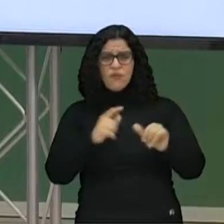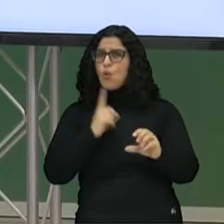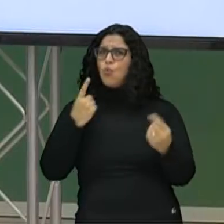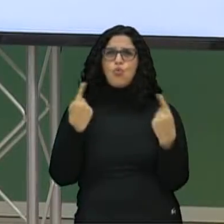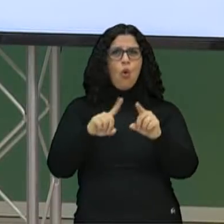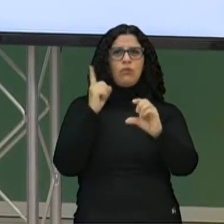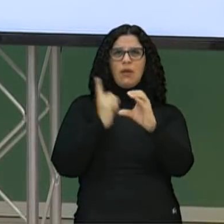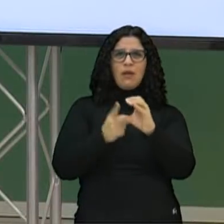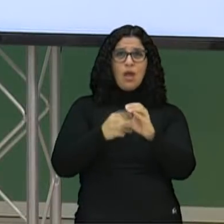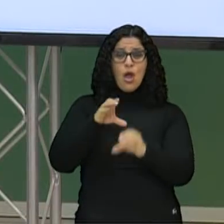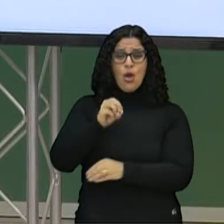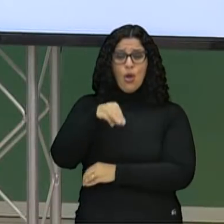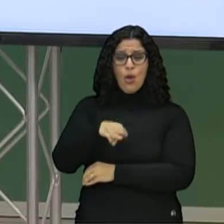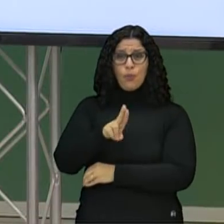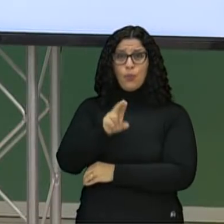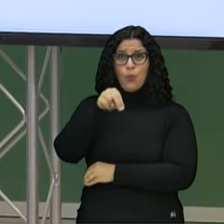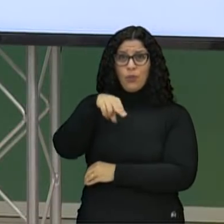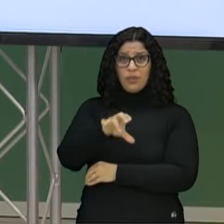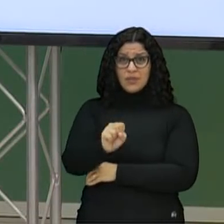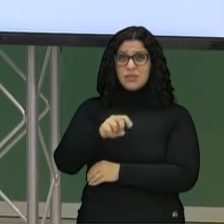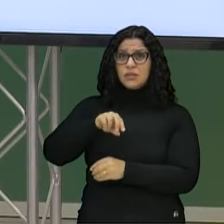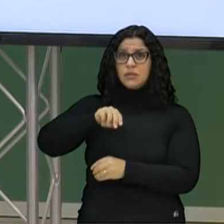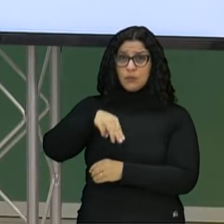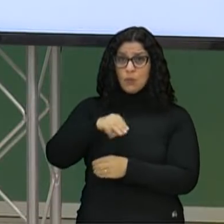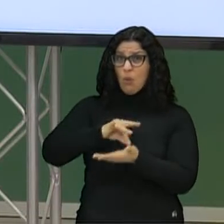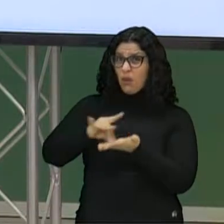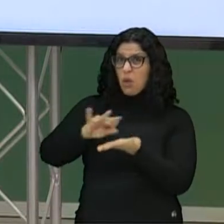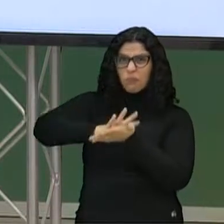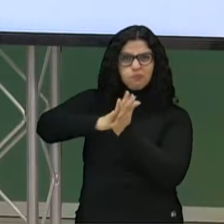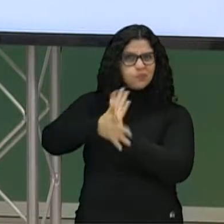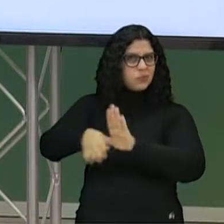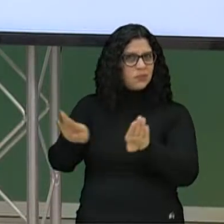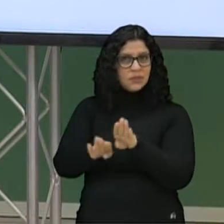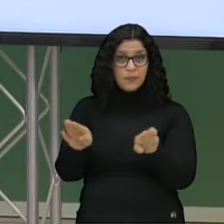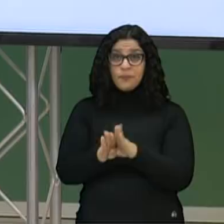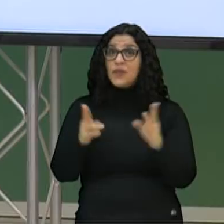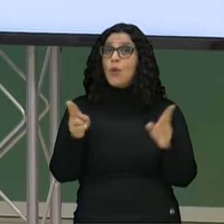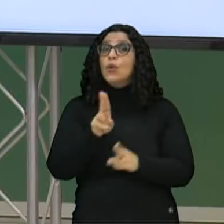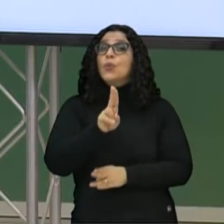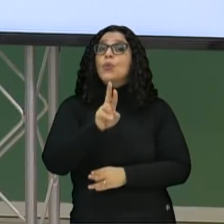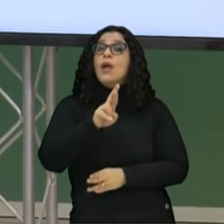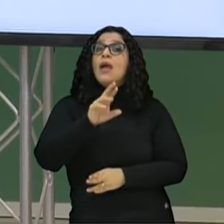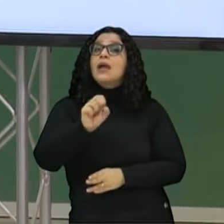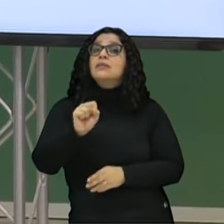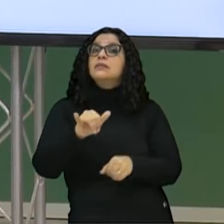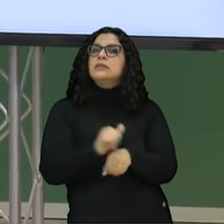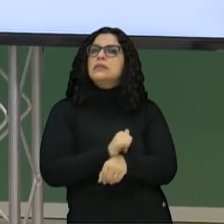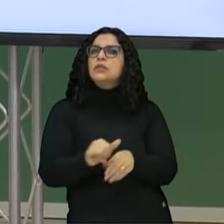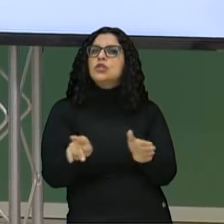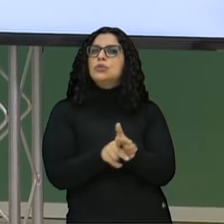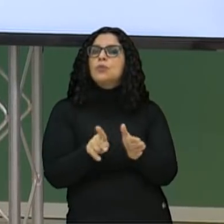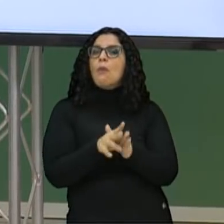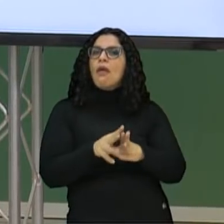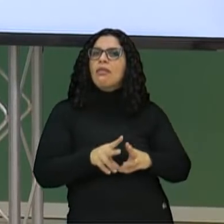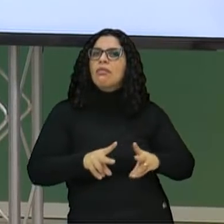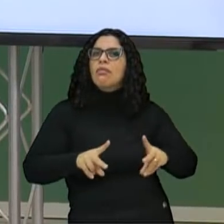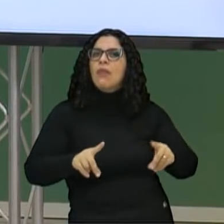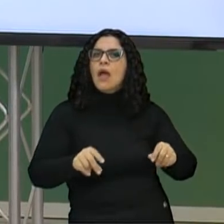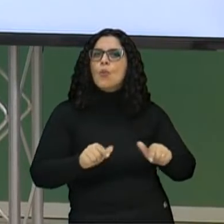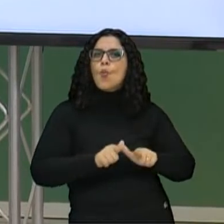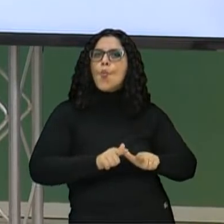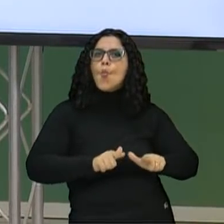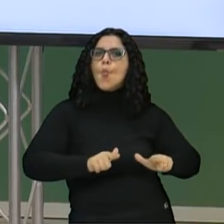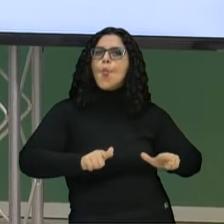abertamente. Então, derrotar esse grande inimigo. Os soviéticos usaram a tática chamada terra